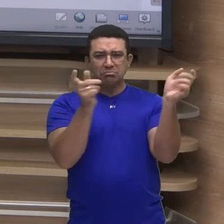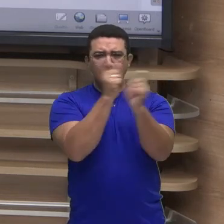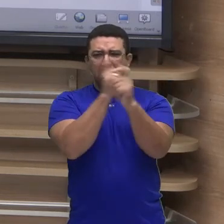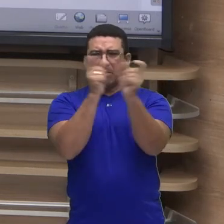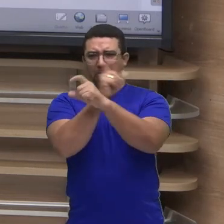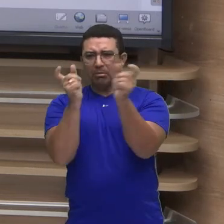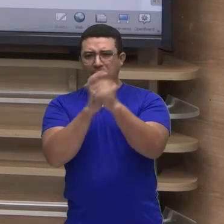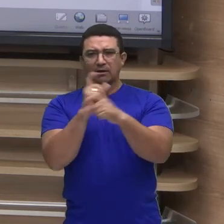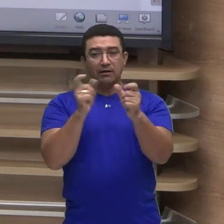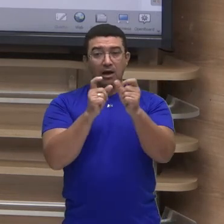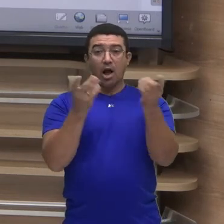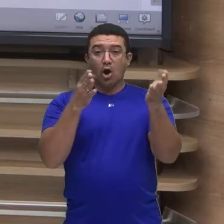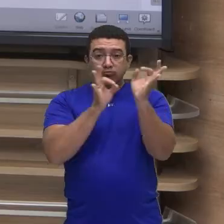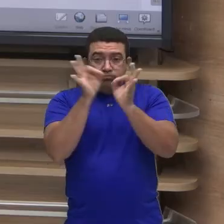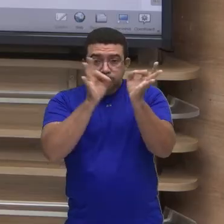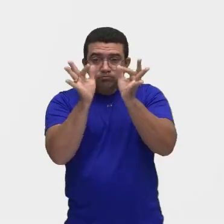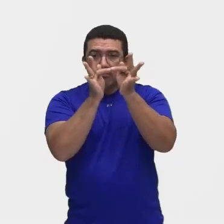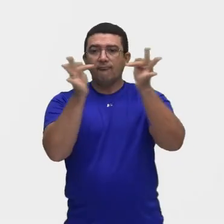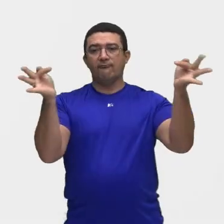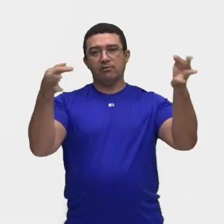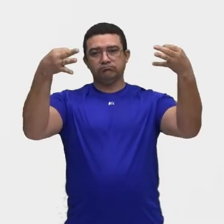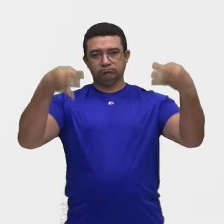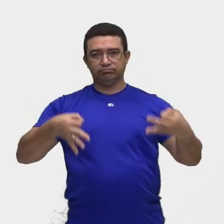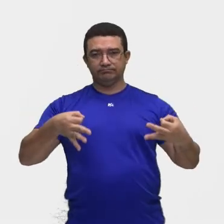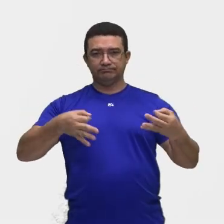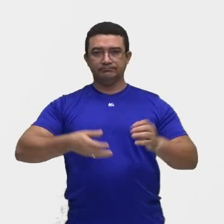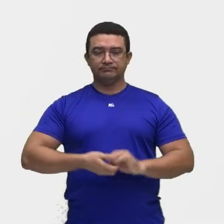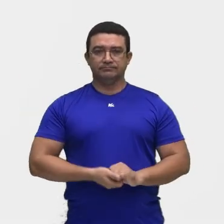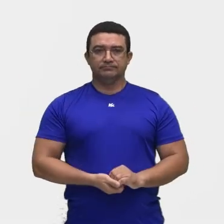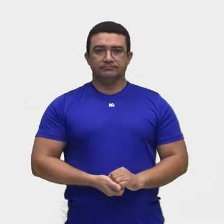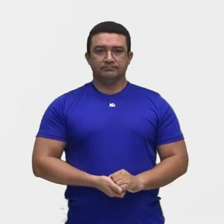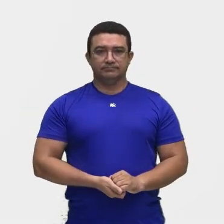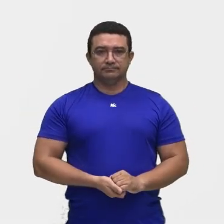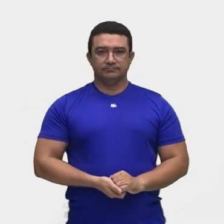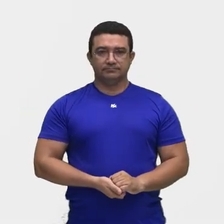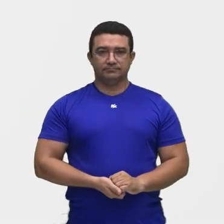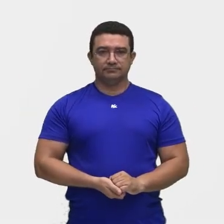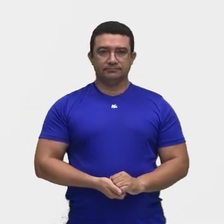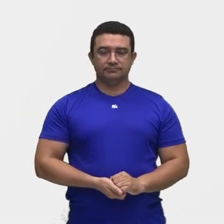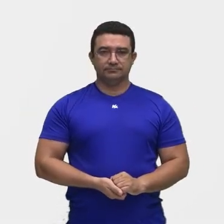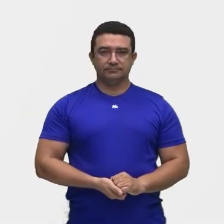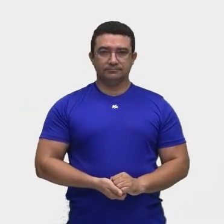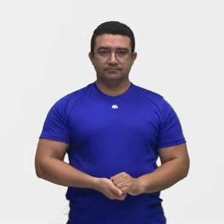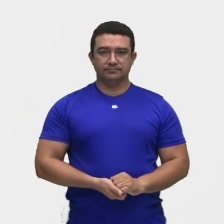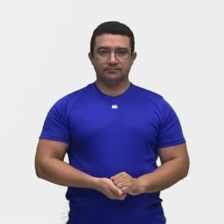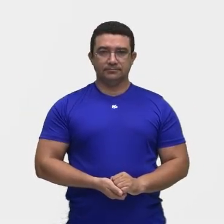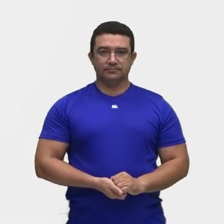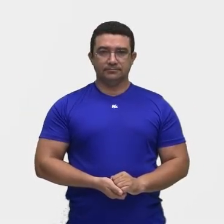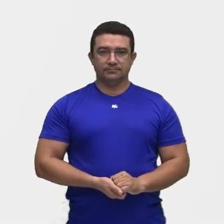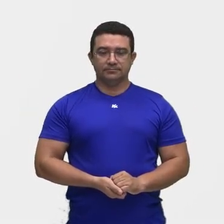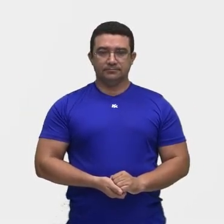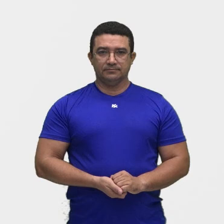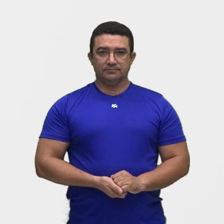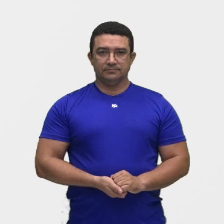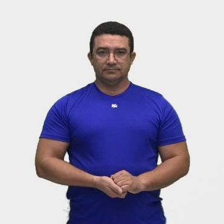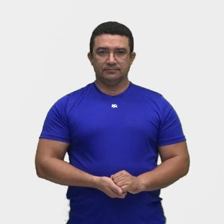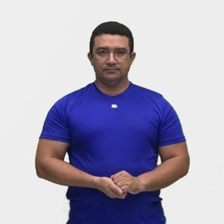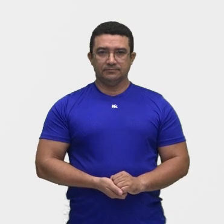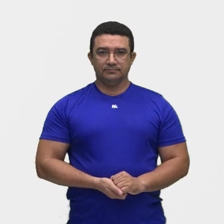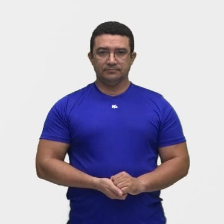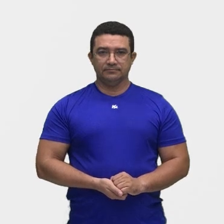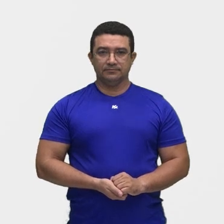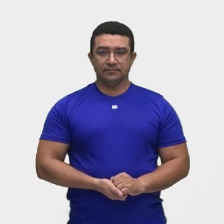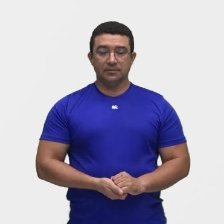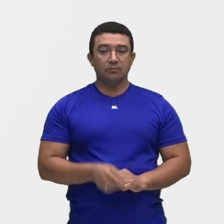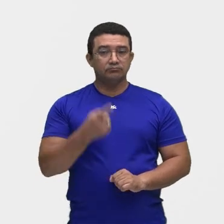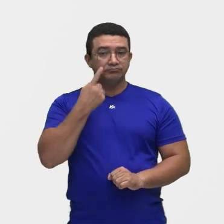pergunta. Agora, vamos acompanhar aqui comigo a resposta. Thank you so much pela participação de vocês, viu? Very good. Olha